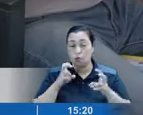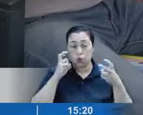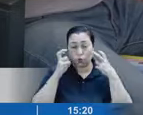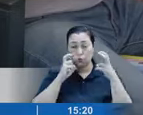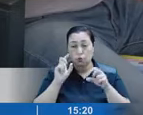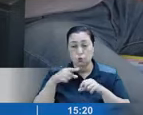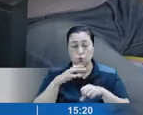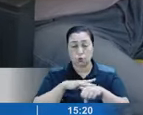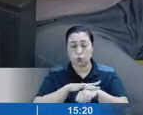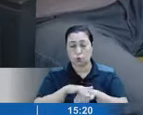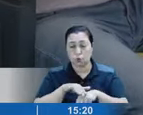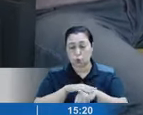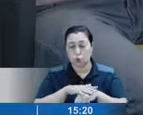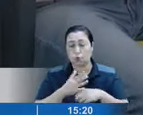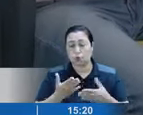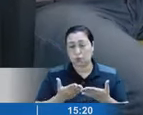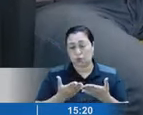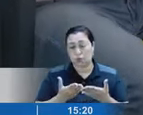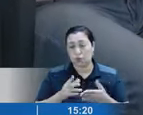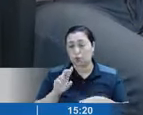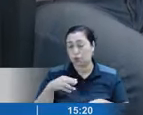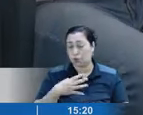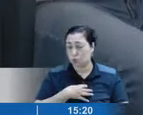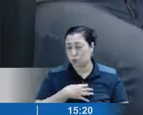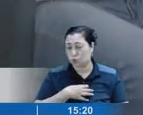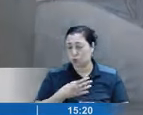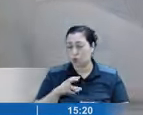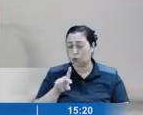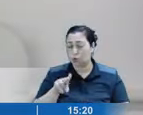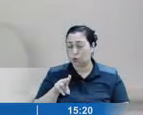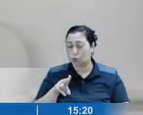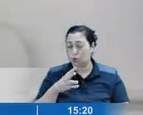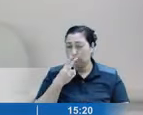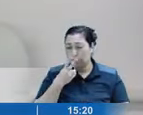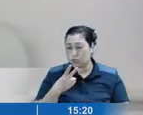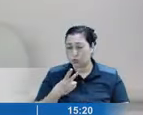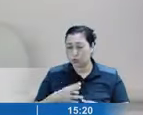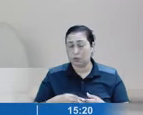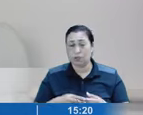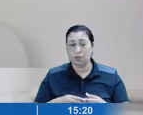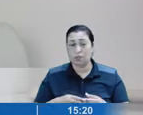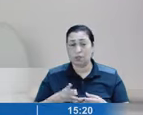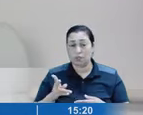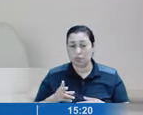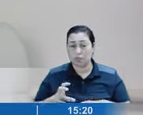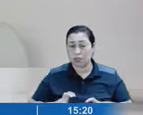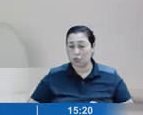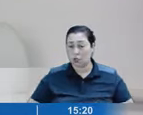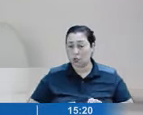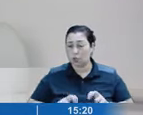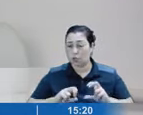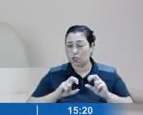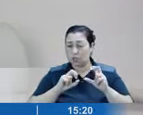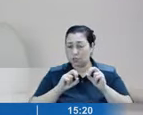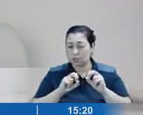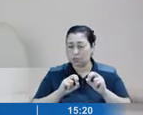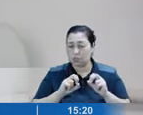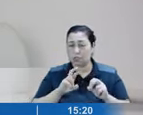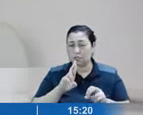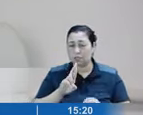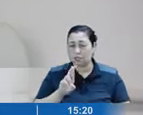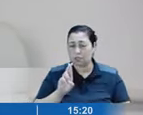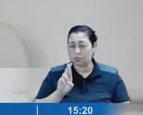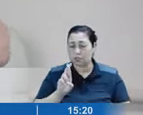poderiam ter sintomas parecidos com esse câncer? Então, o dela, me parece que é um câncer de reto, né? E